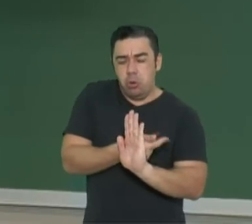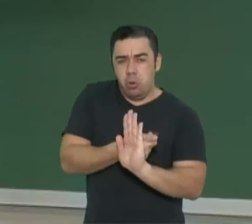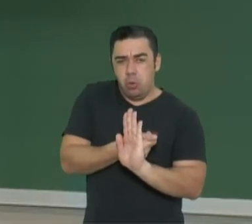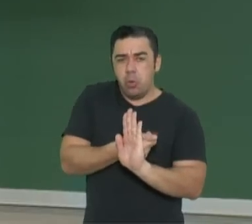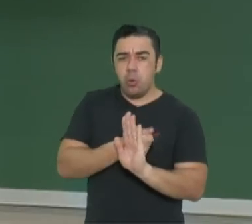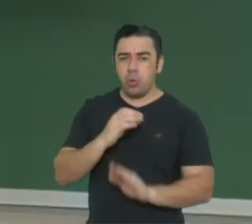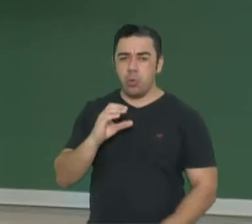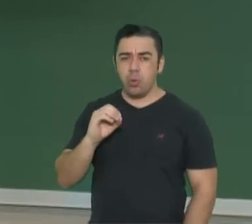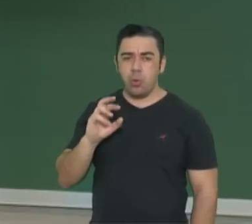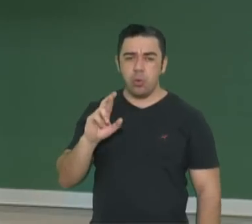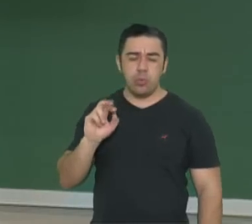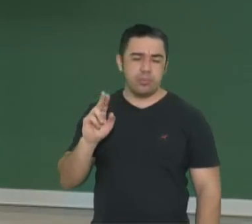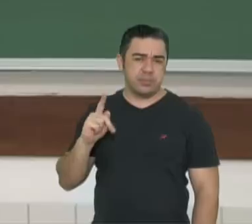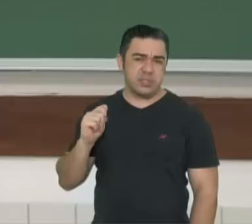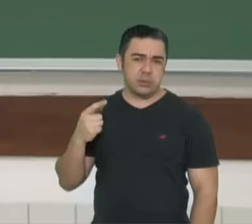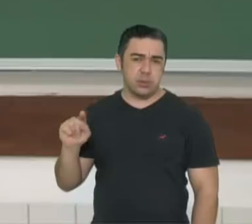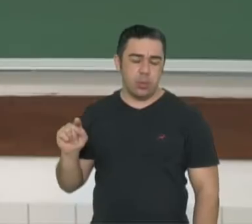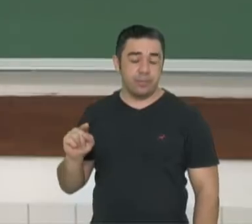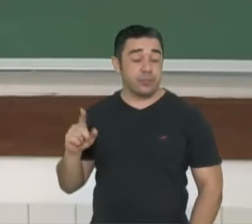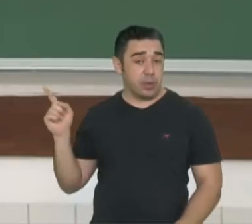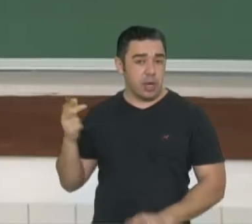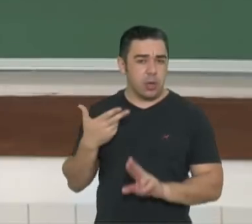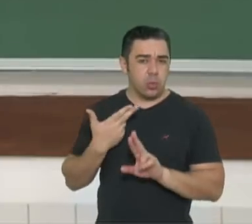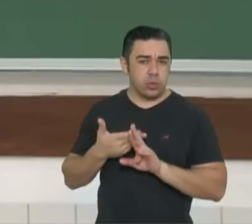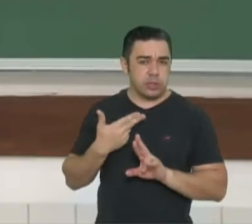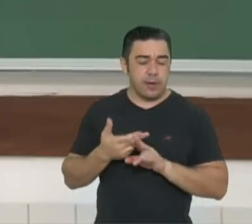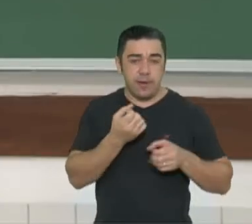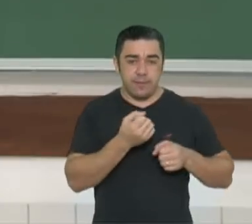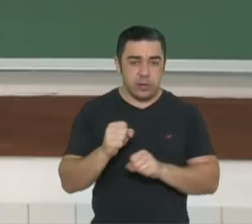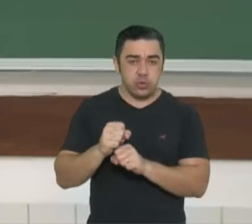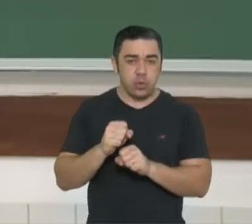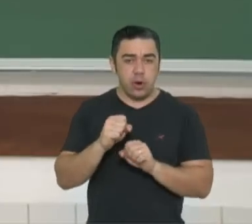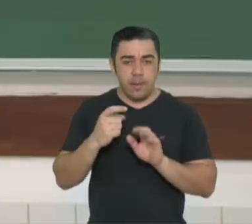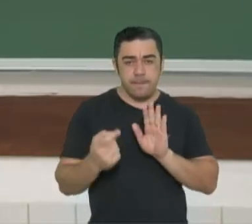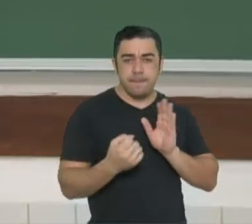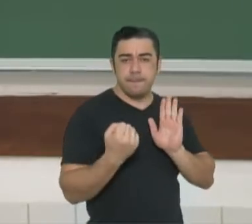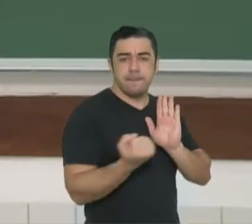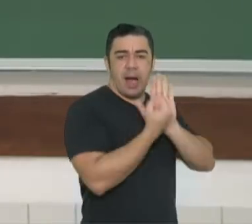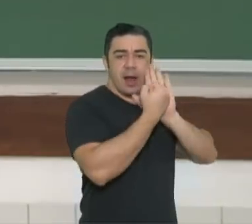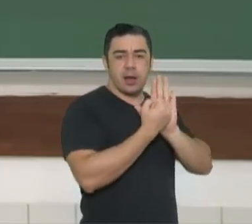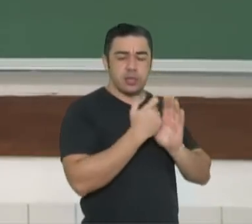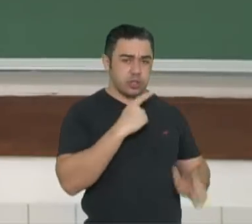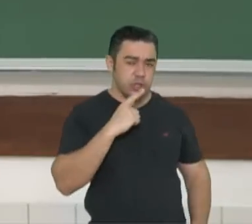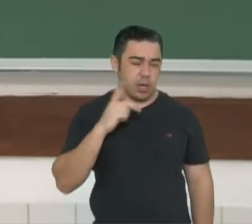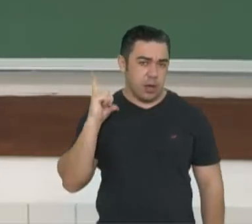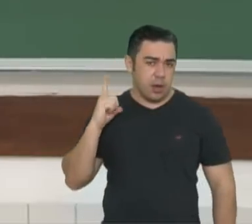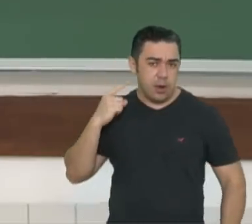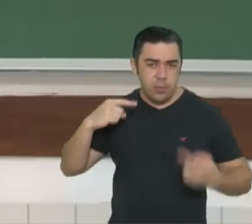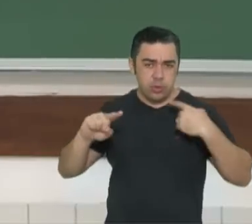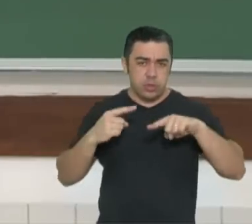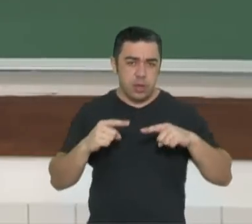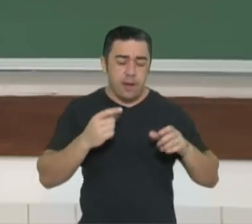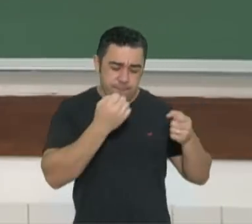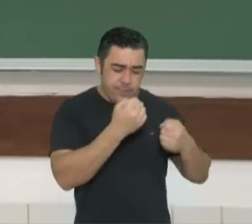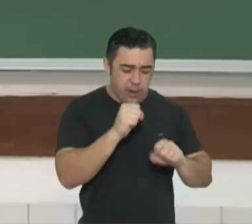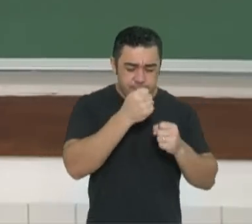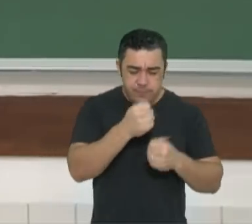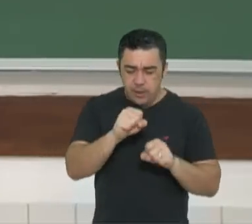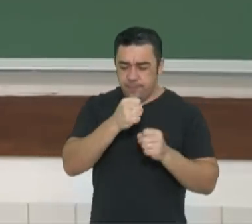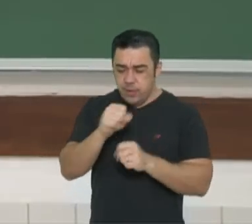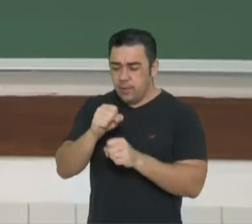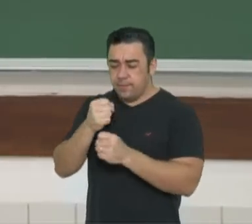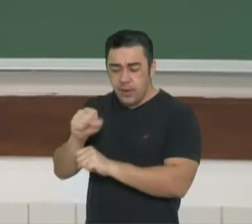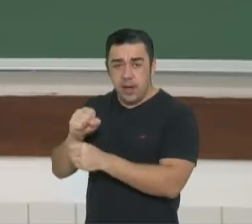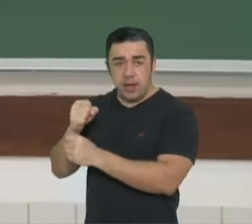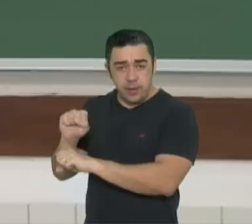para reforçar essa imagem, usava a vassoura como símbolo na sua campanha. Ele tinha um jingle, varre, varre, varre,